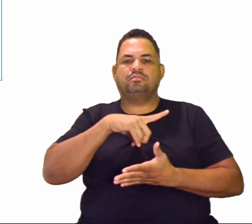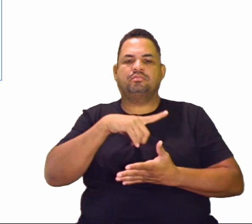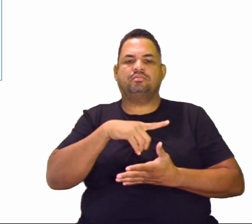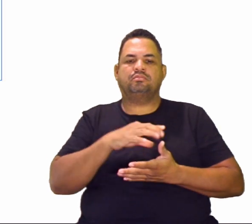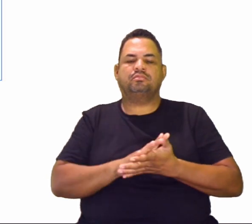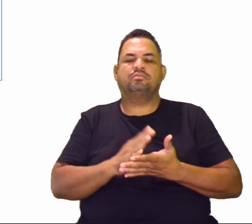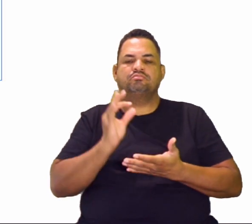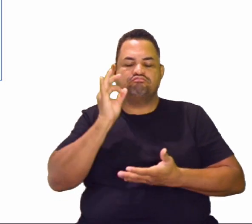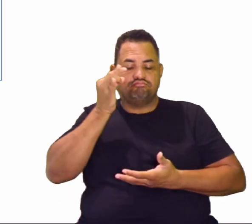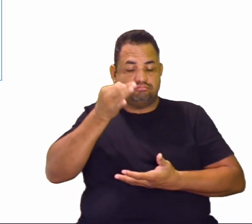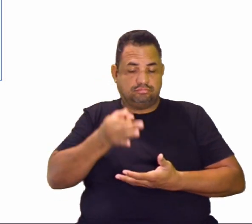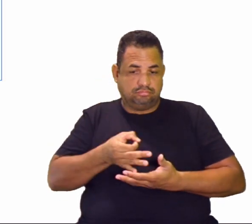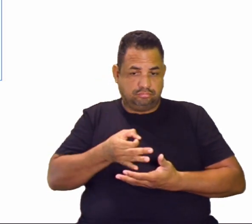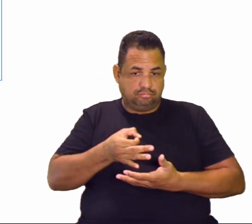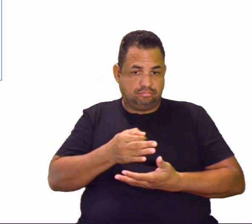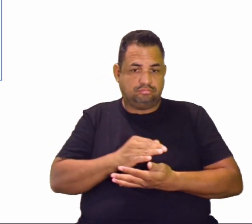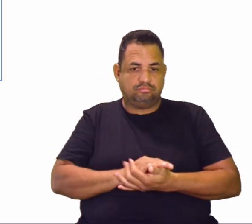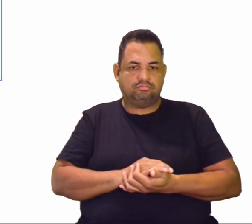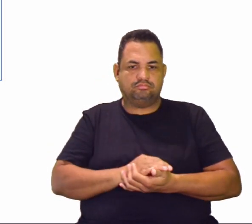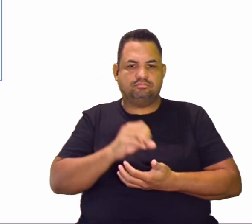existirão com certeza